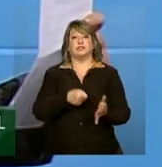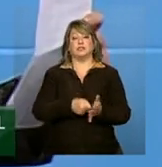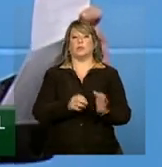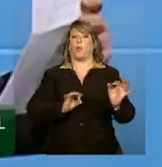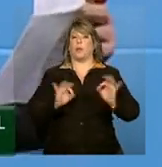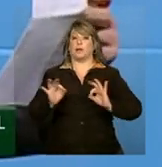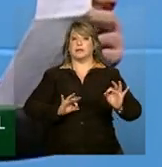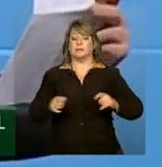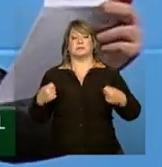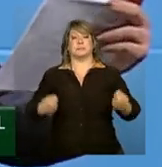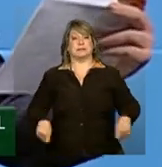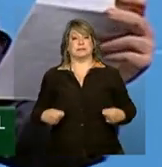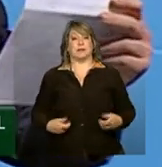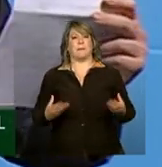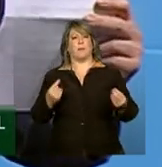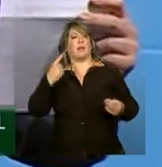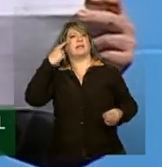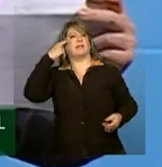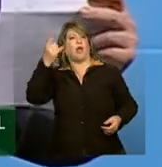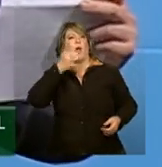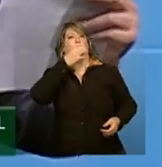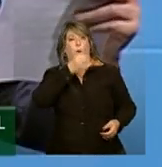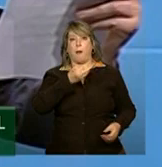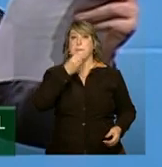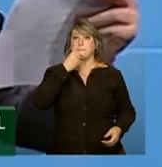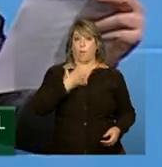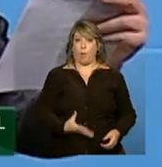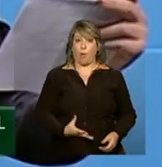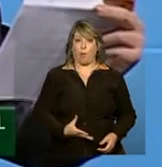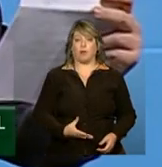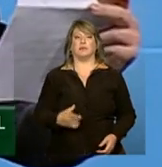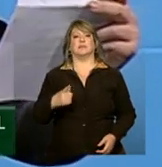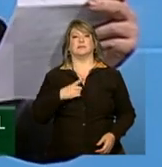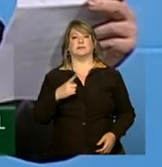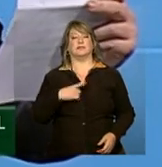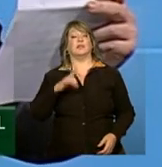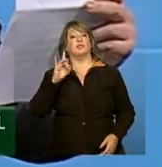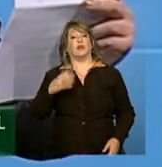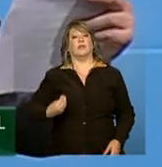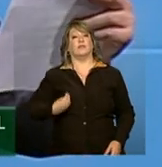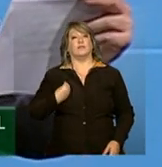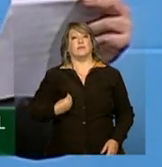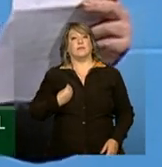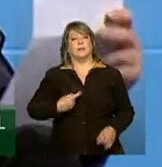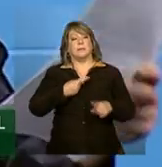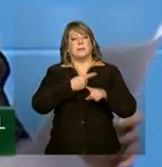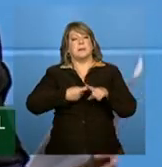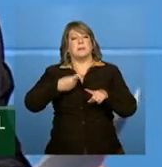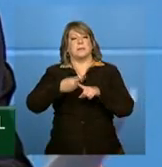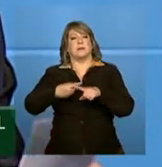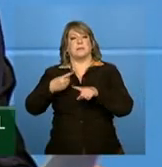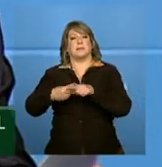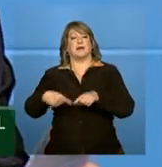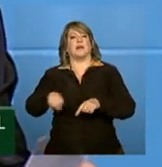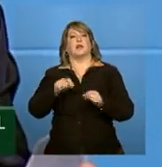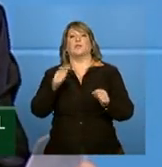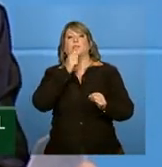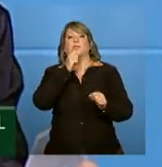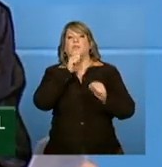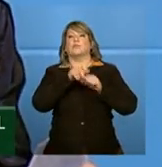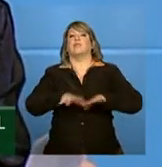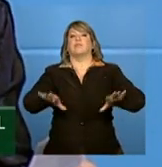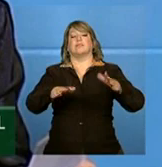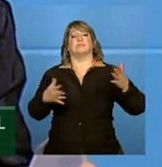coordenação. Muitas ideias interessantes só operam em microescalas e não são replicáveis.